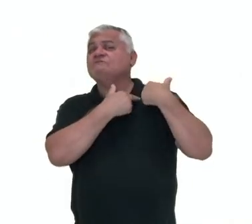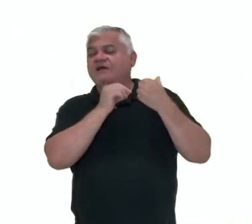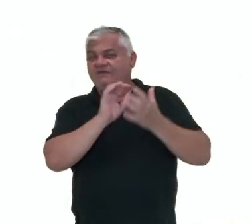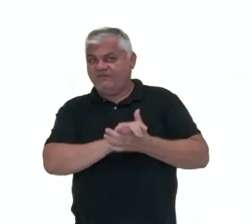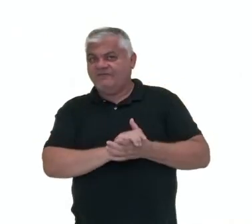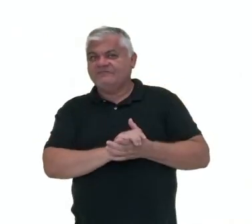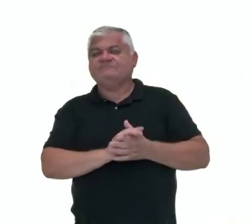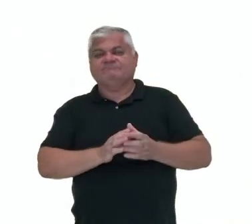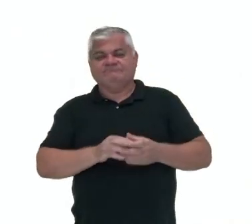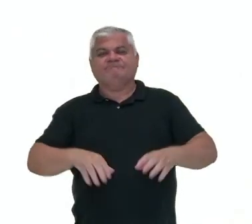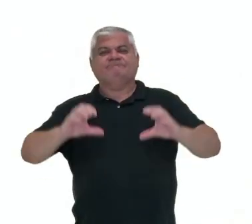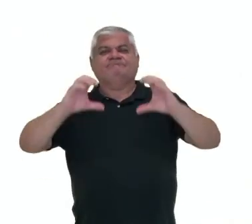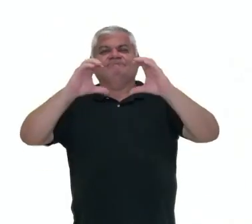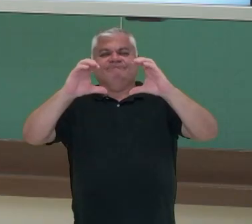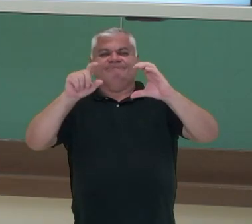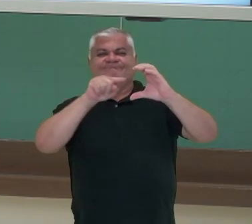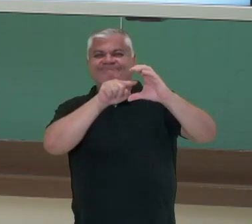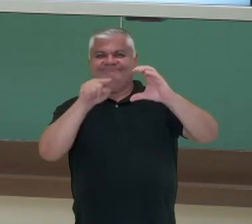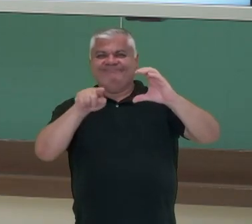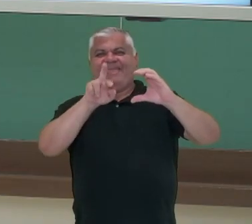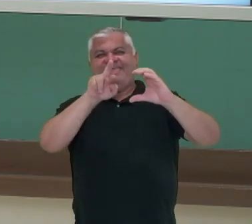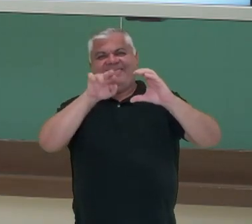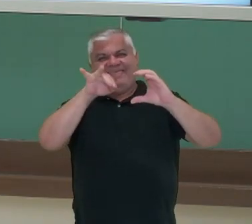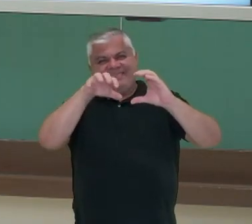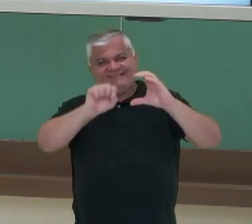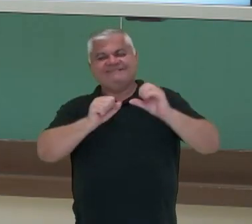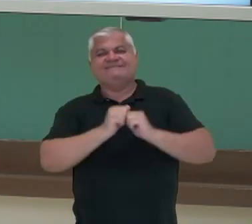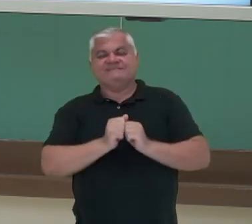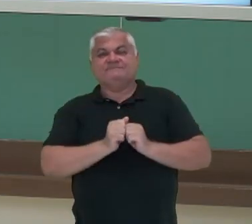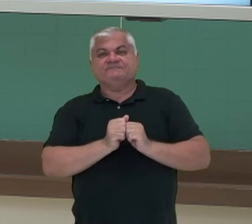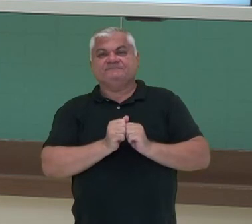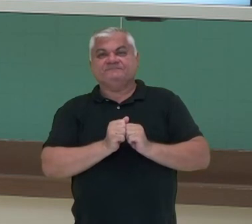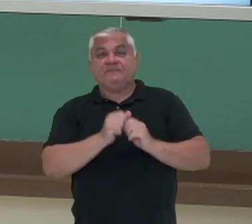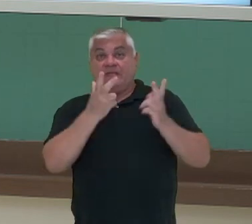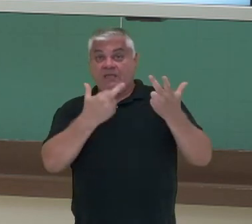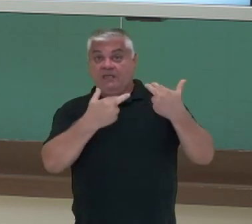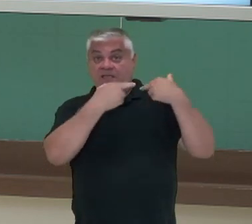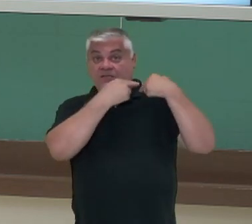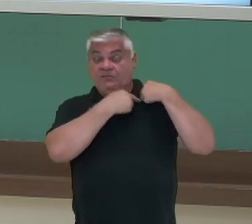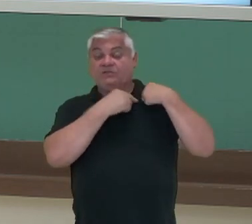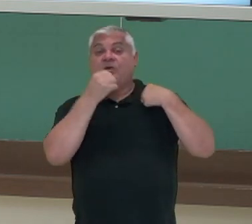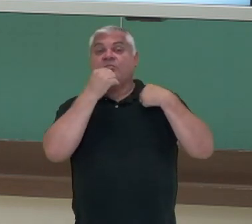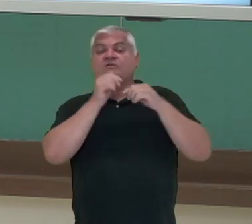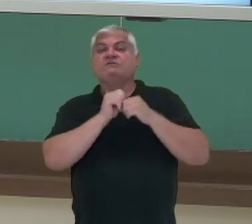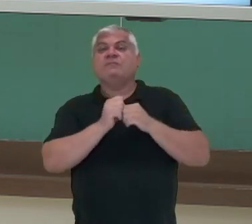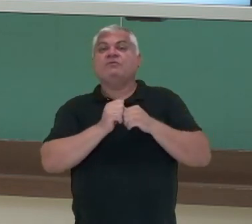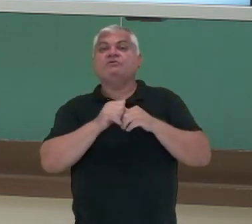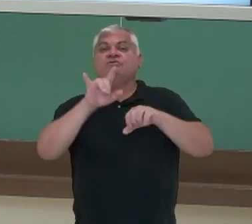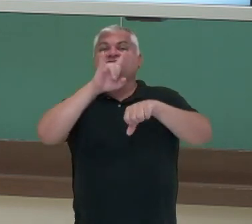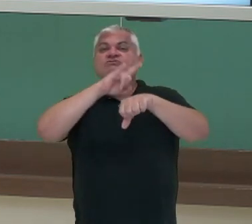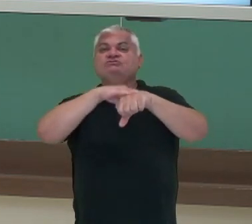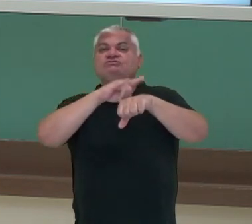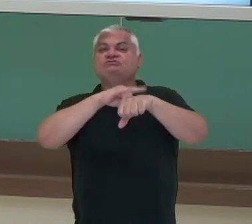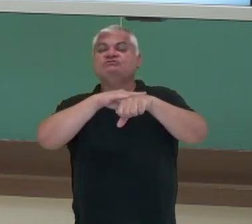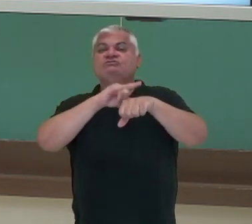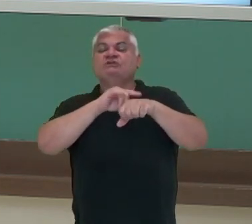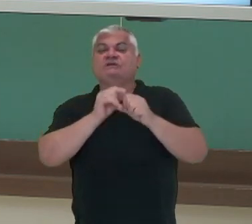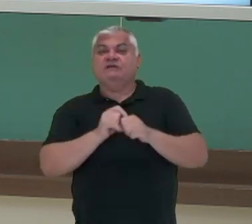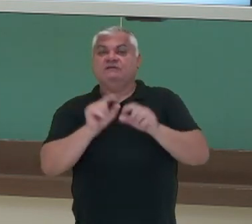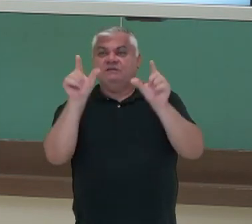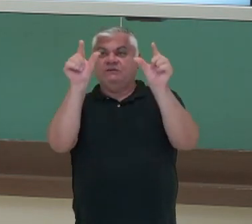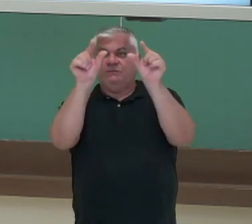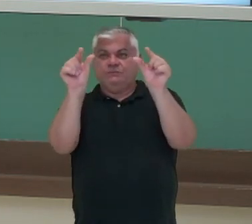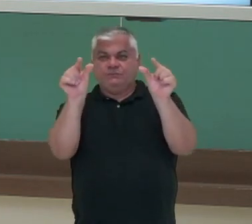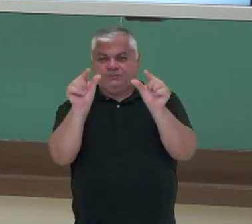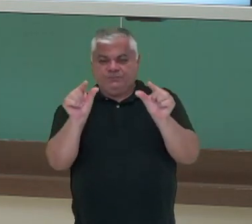Os nossos rins. Responsável por conduzir a urina dos rins para